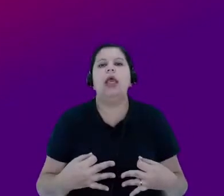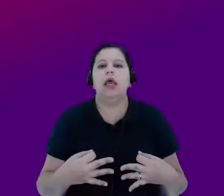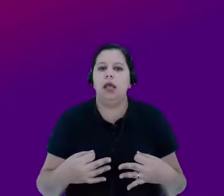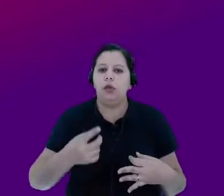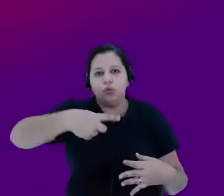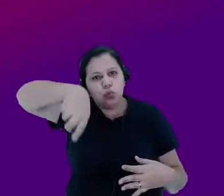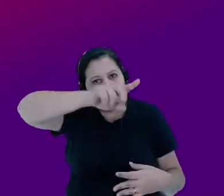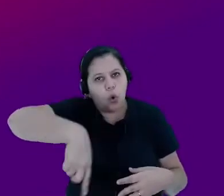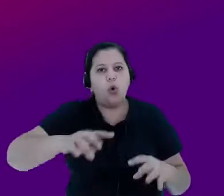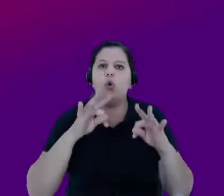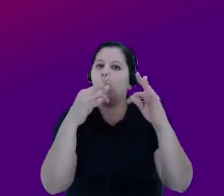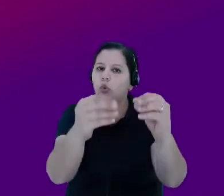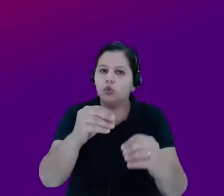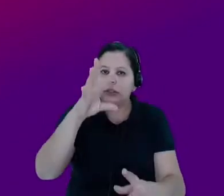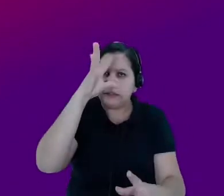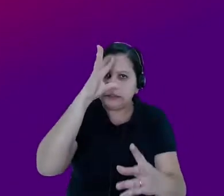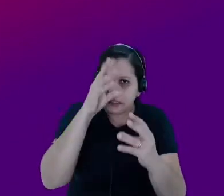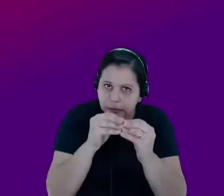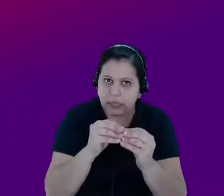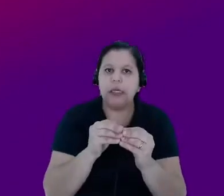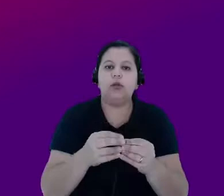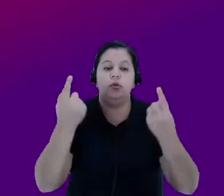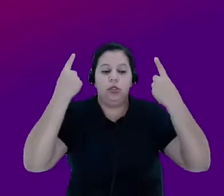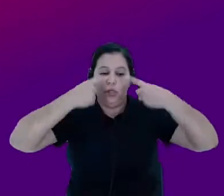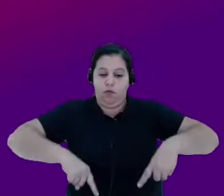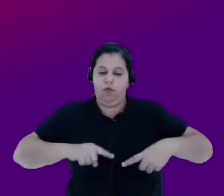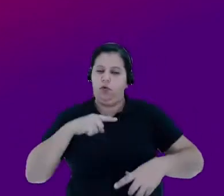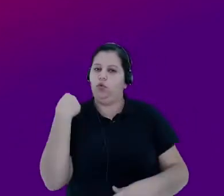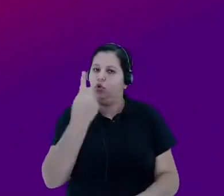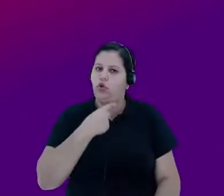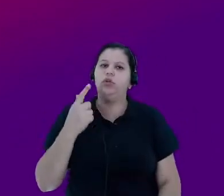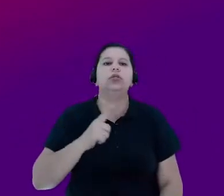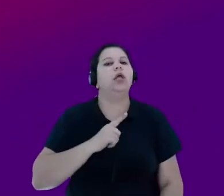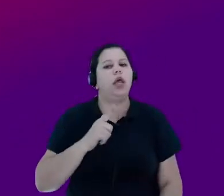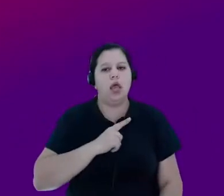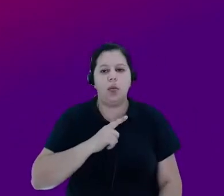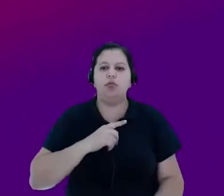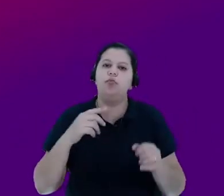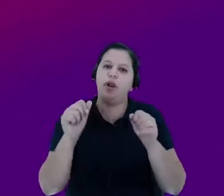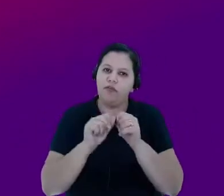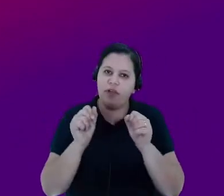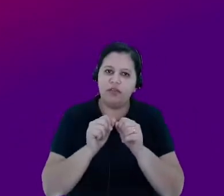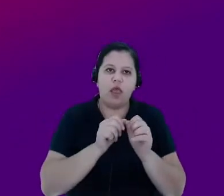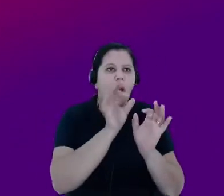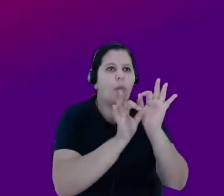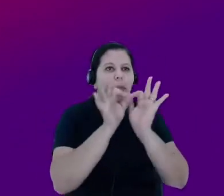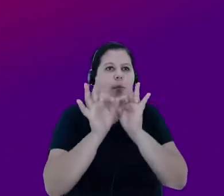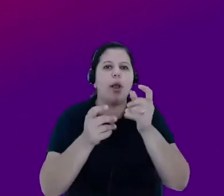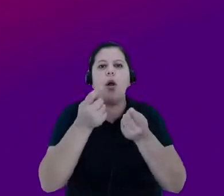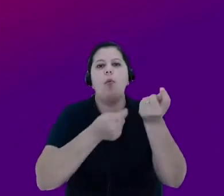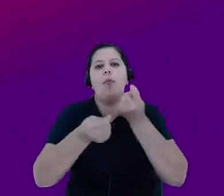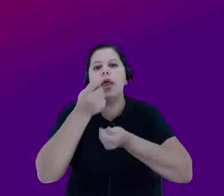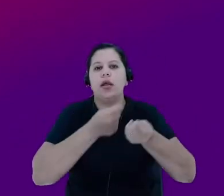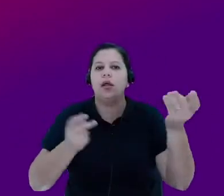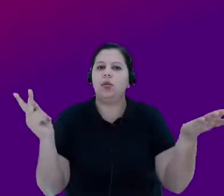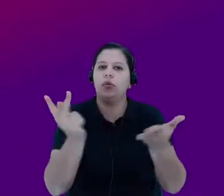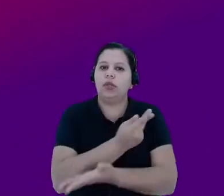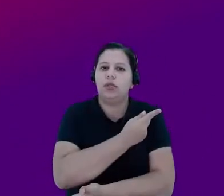quais são os desafios aí que nós temos para fazer o funcionamento desse mercado acontecer.